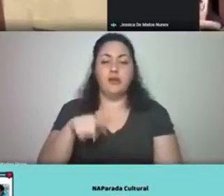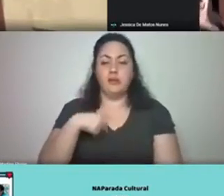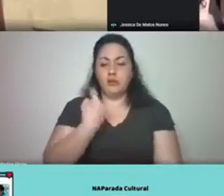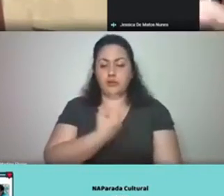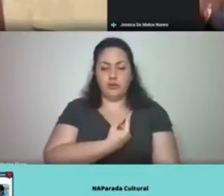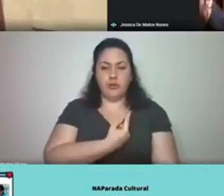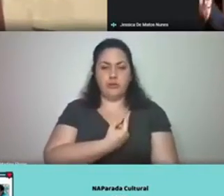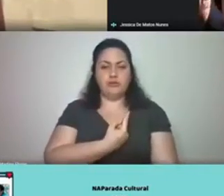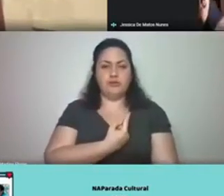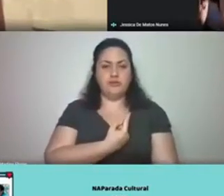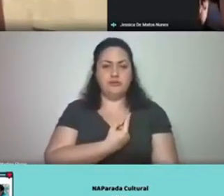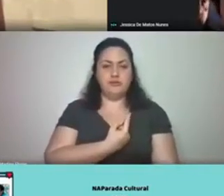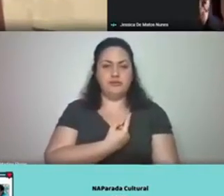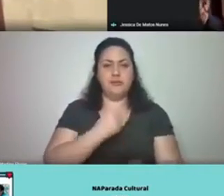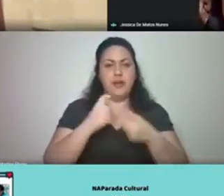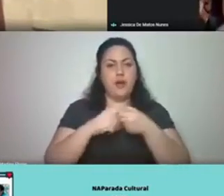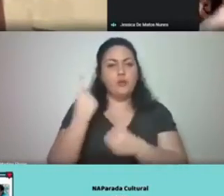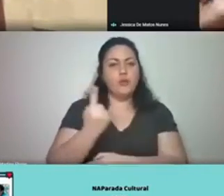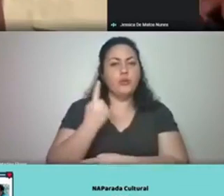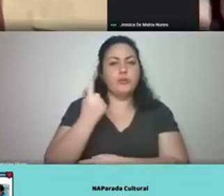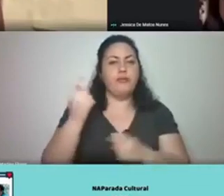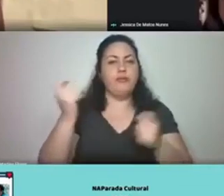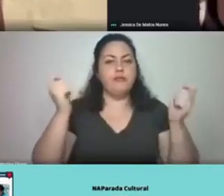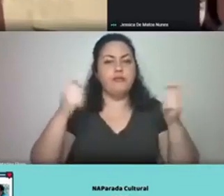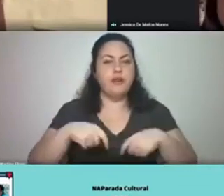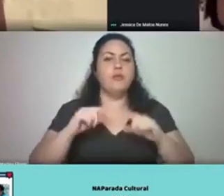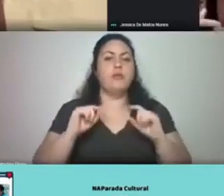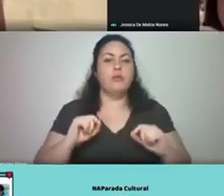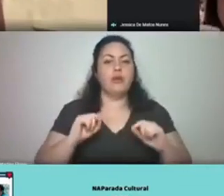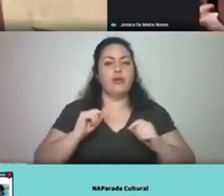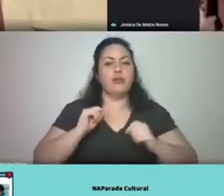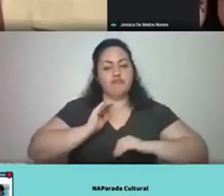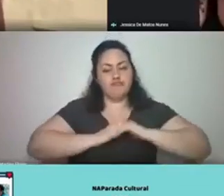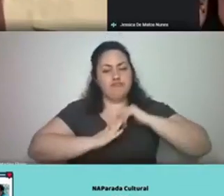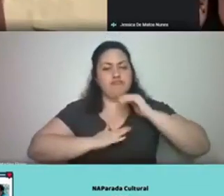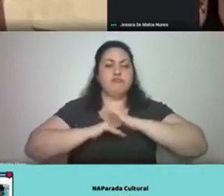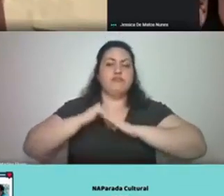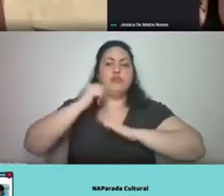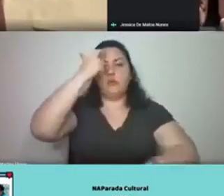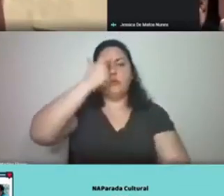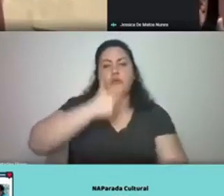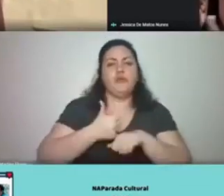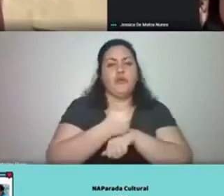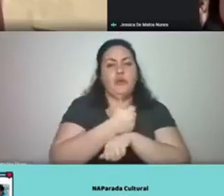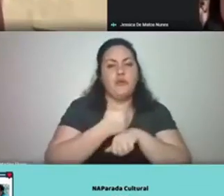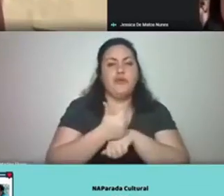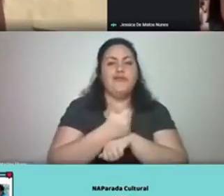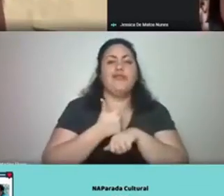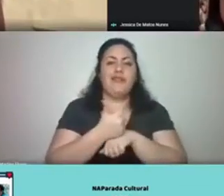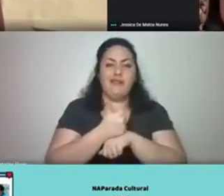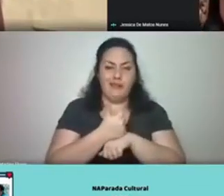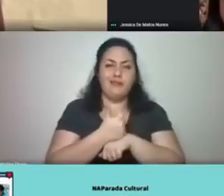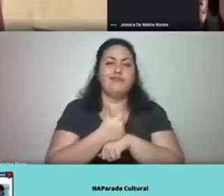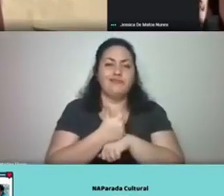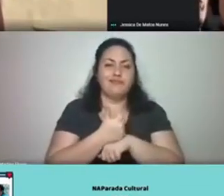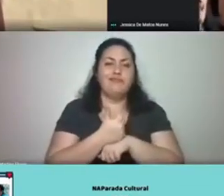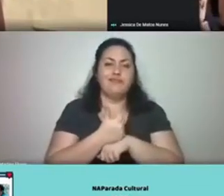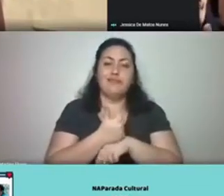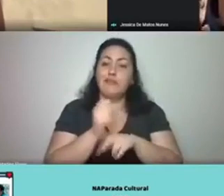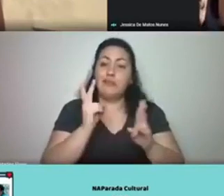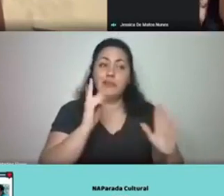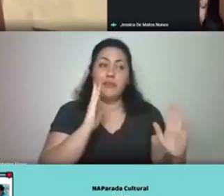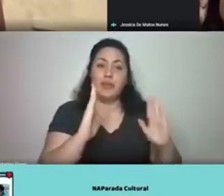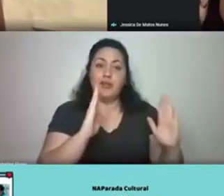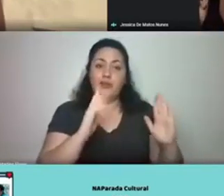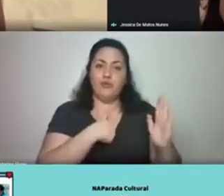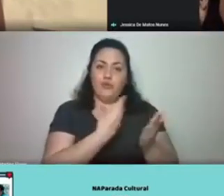possibilita andar ao longo do curso e nos construir enquanto profissionais dentro da vida de estudante, às vezes